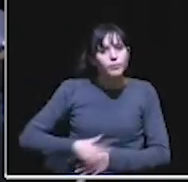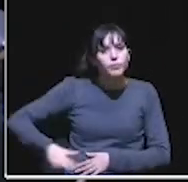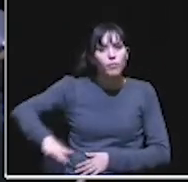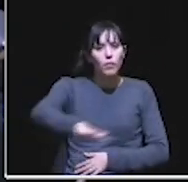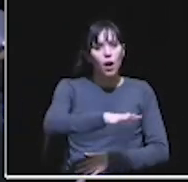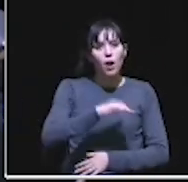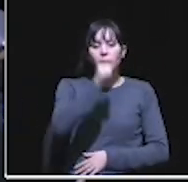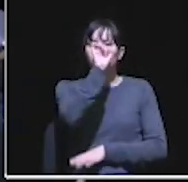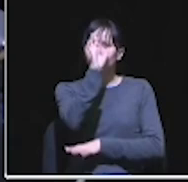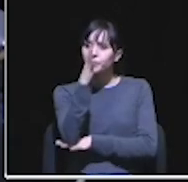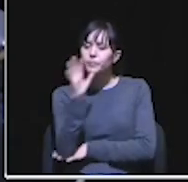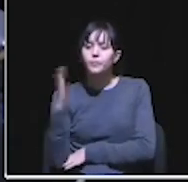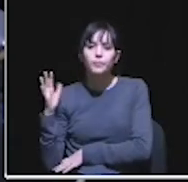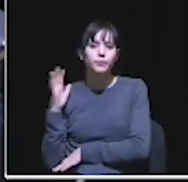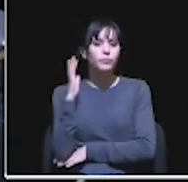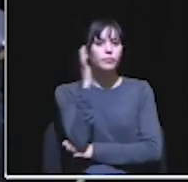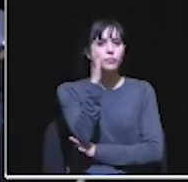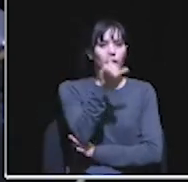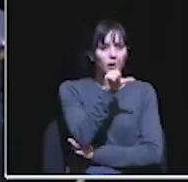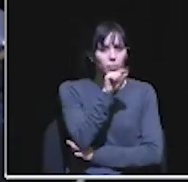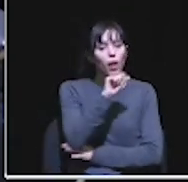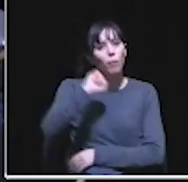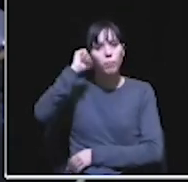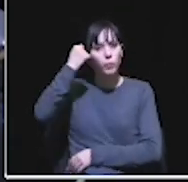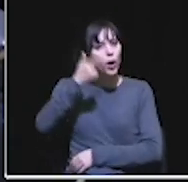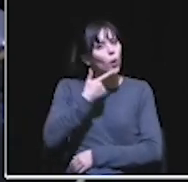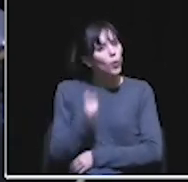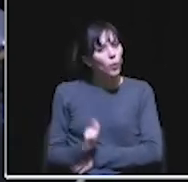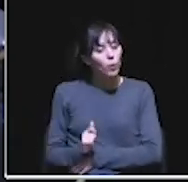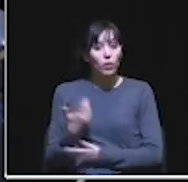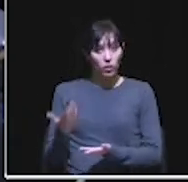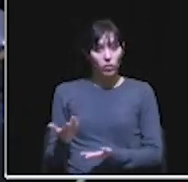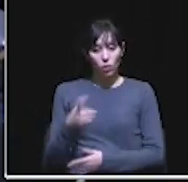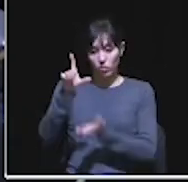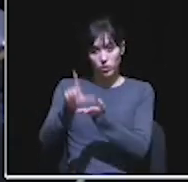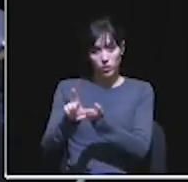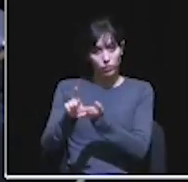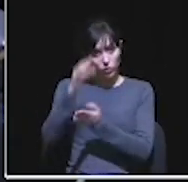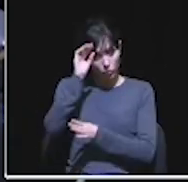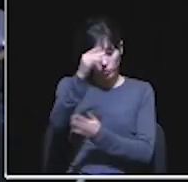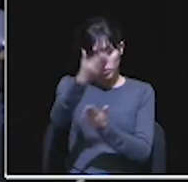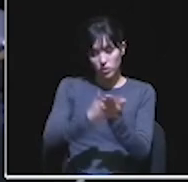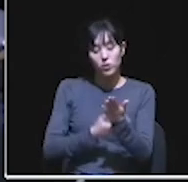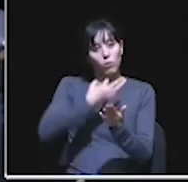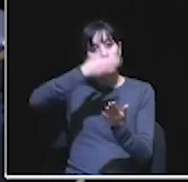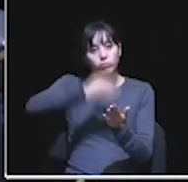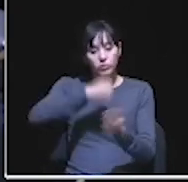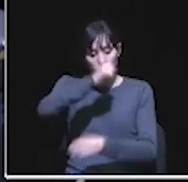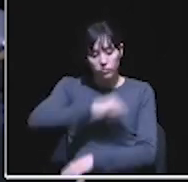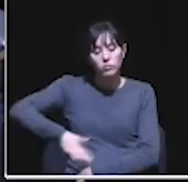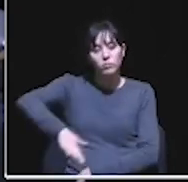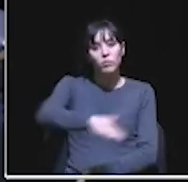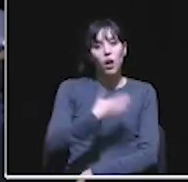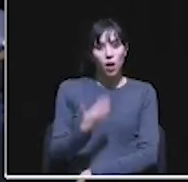do Tejo que não pode ser desprezado. E por isso o livro traz hoje esta recomendação. Para que a Câmara Municipal garanta que o Parque Urbano Intermunicipal do